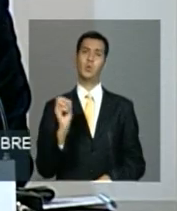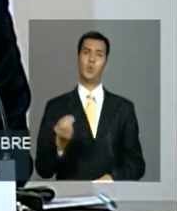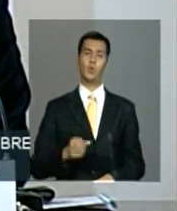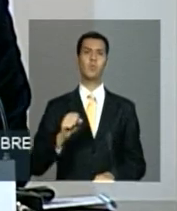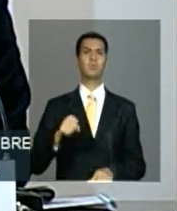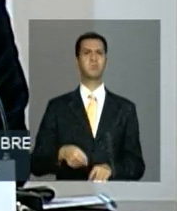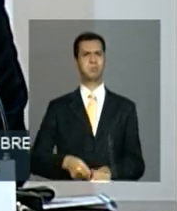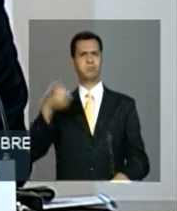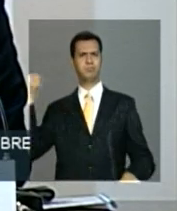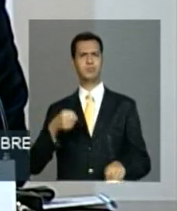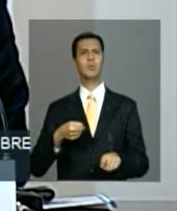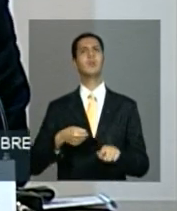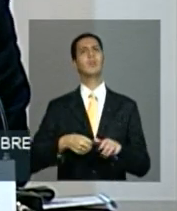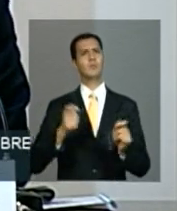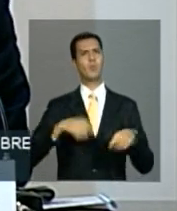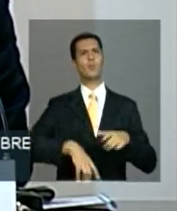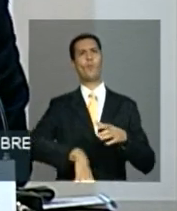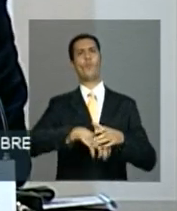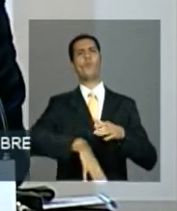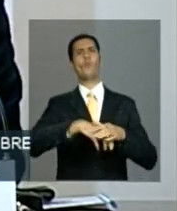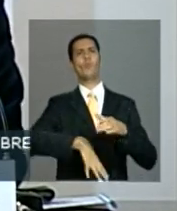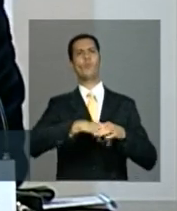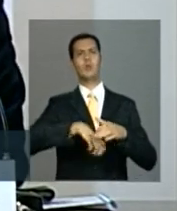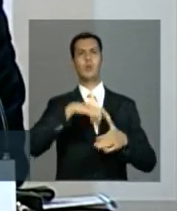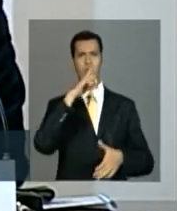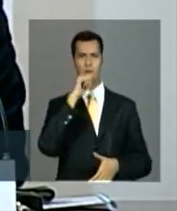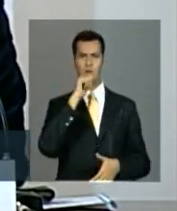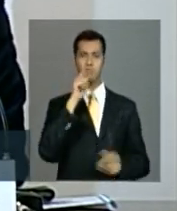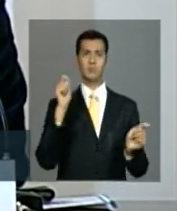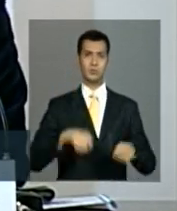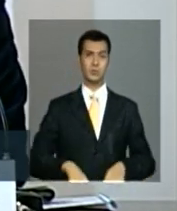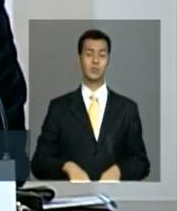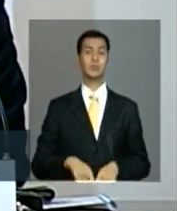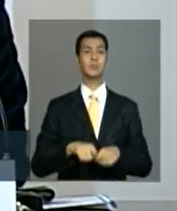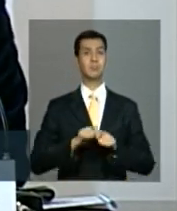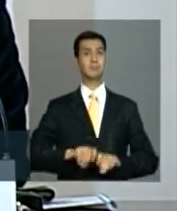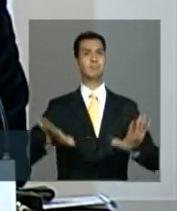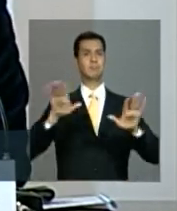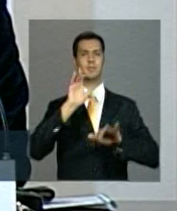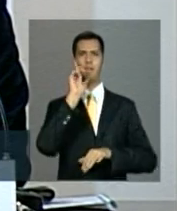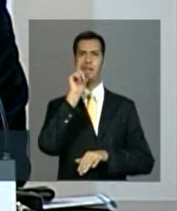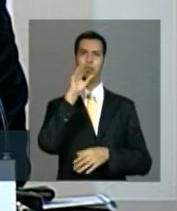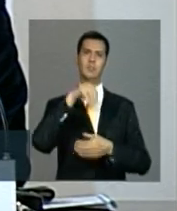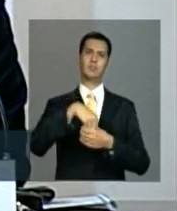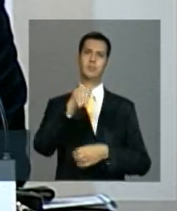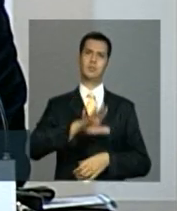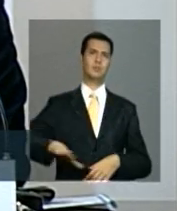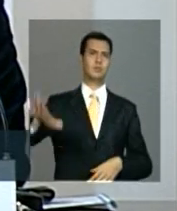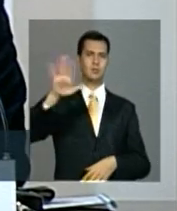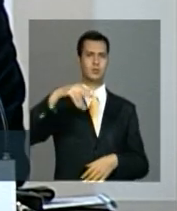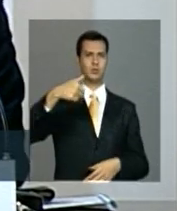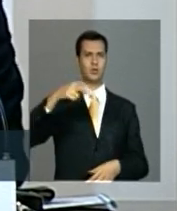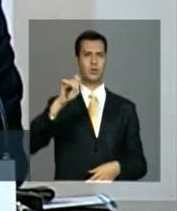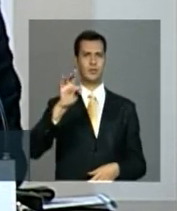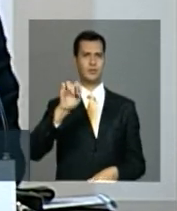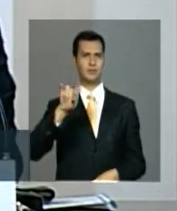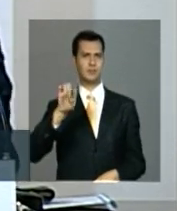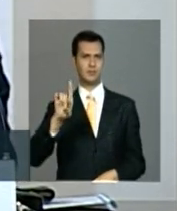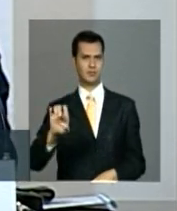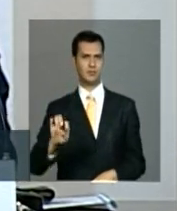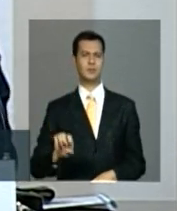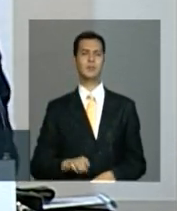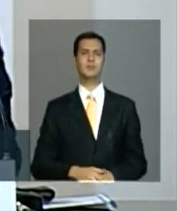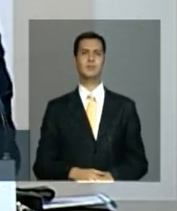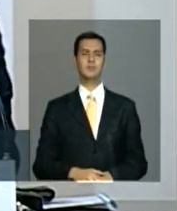para para puxar a água e ampliar a oferta de água no semiário do nordestino Estamos também